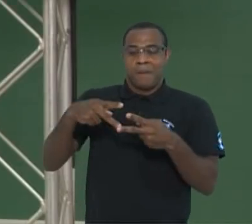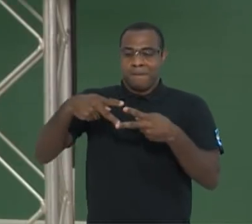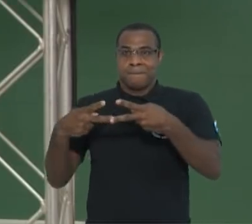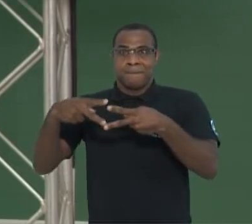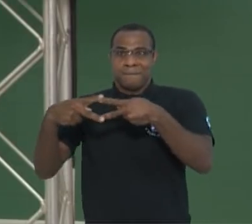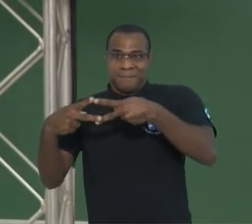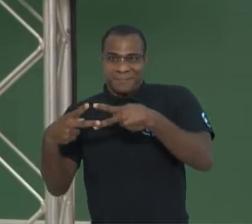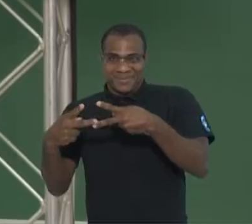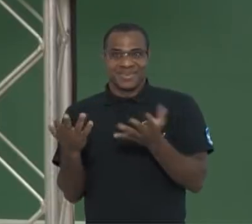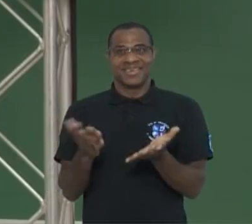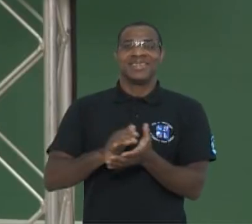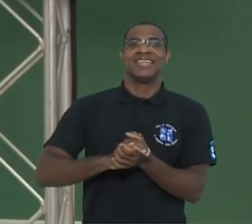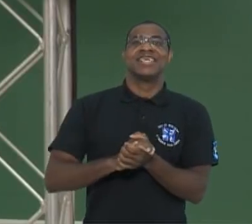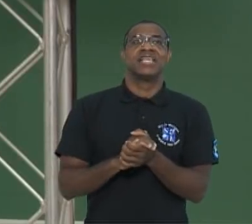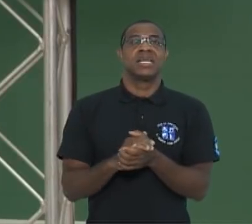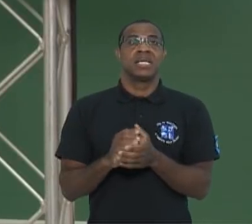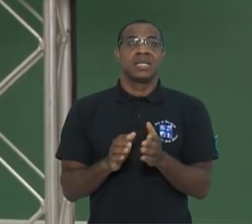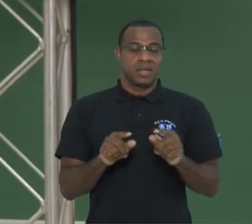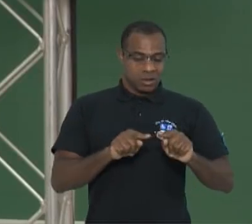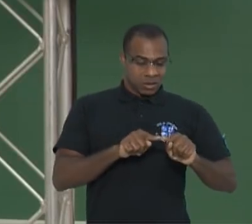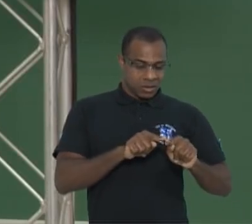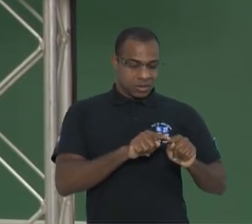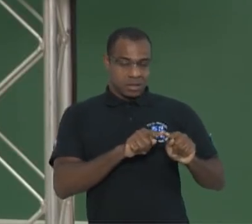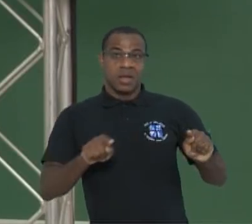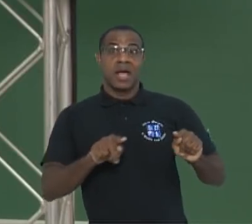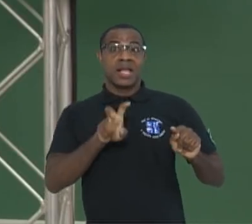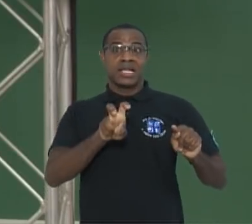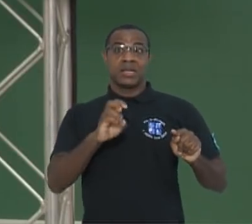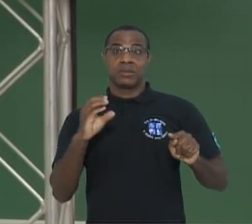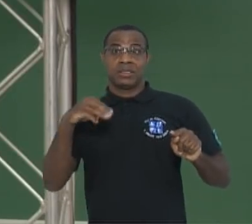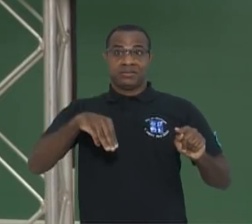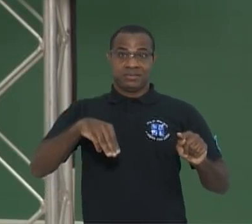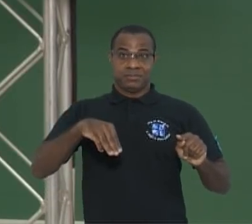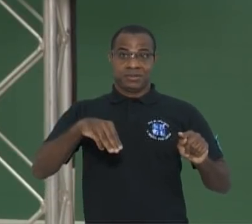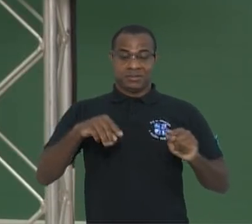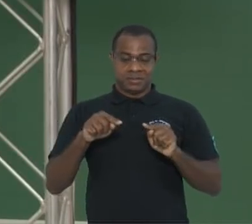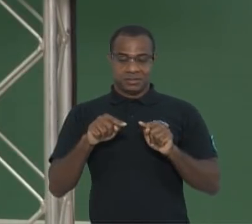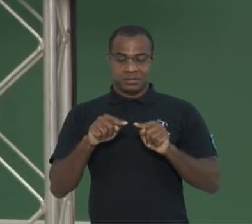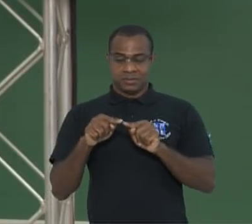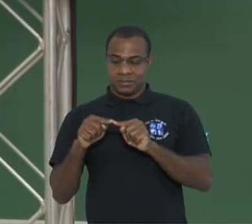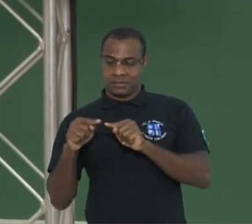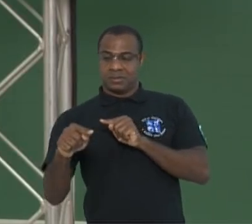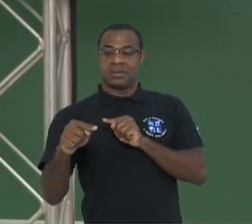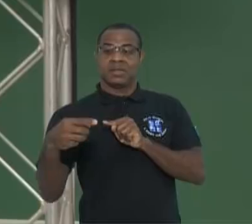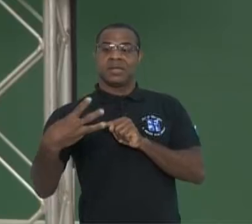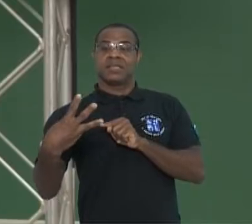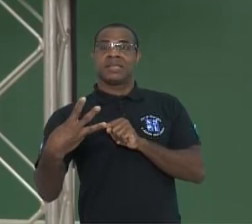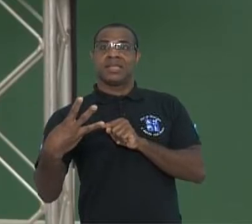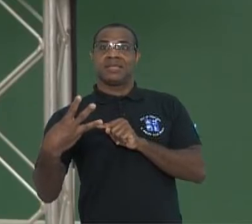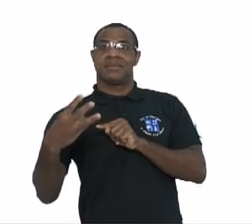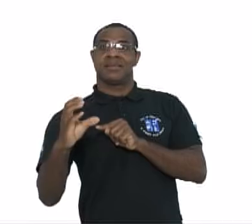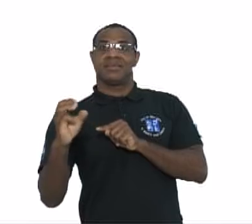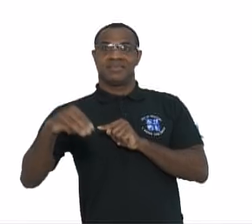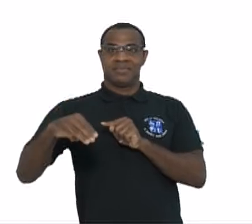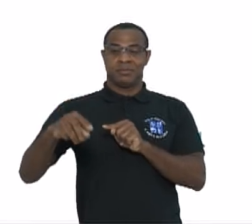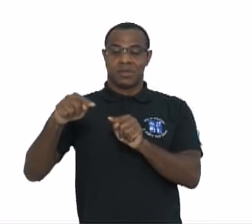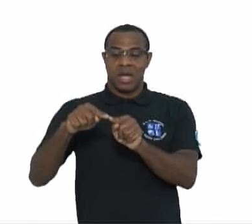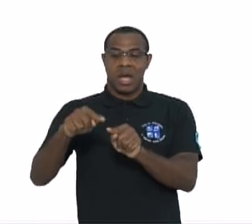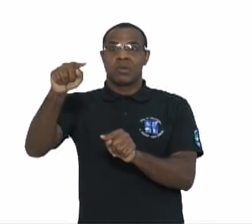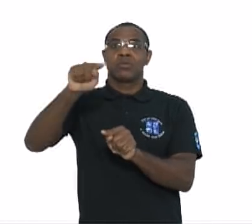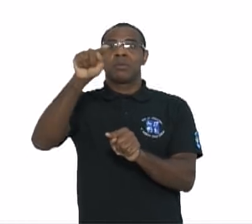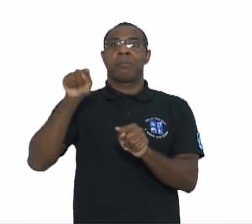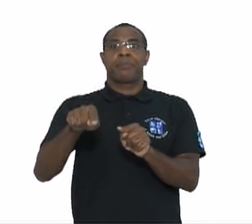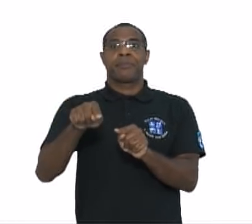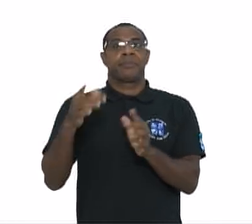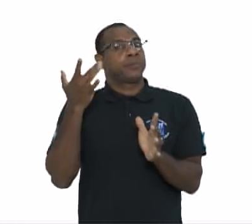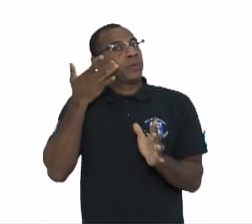né? Onde as dimensões são comprimento 5 centímetros, a largura 3 centímetros e a altura que nós vamos descobrir.